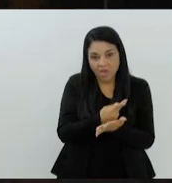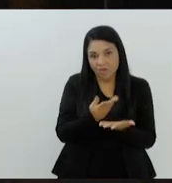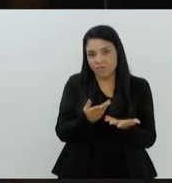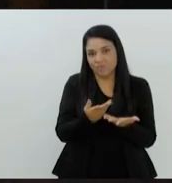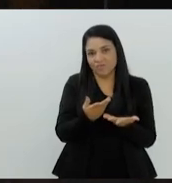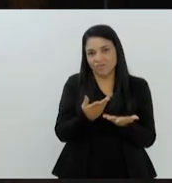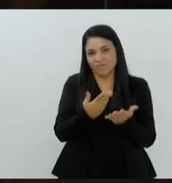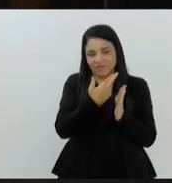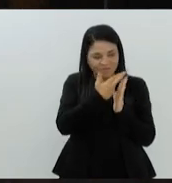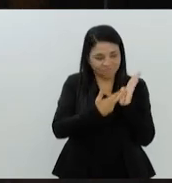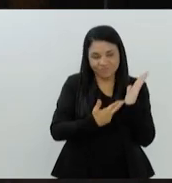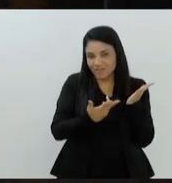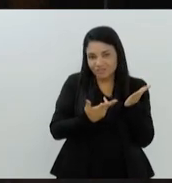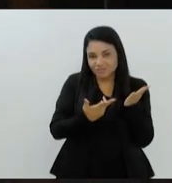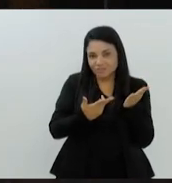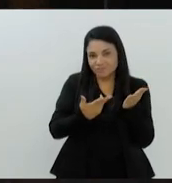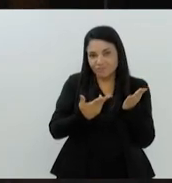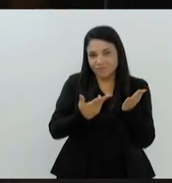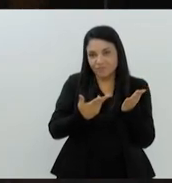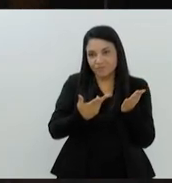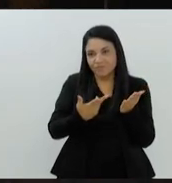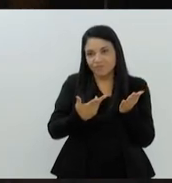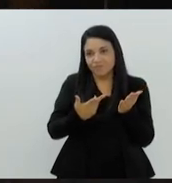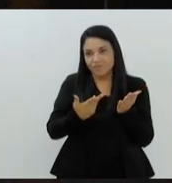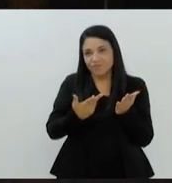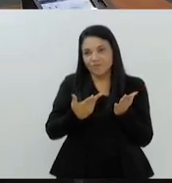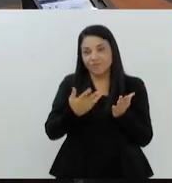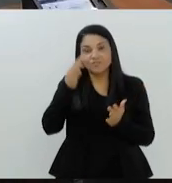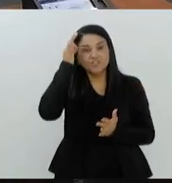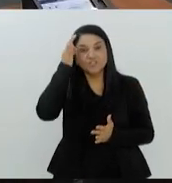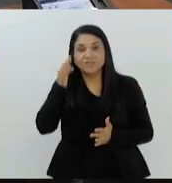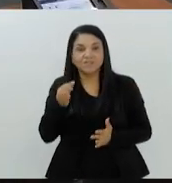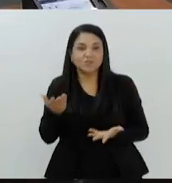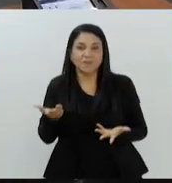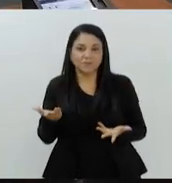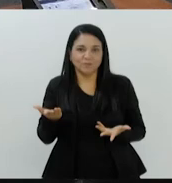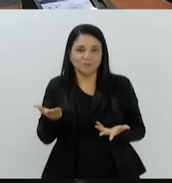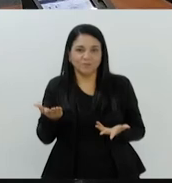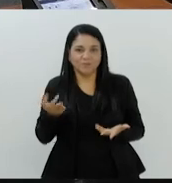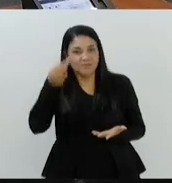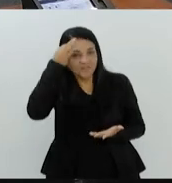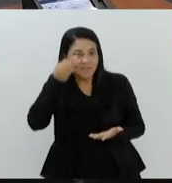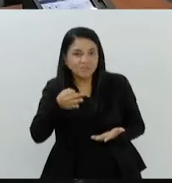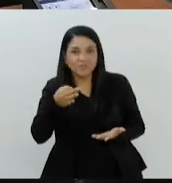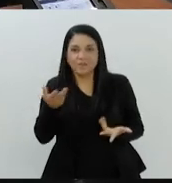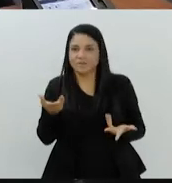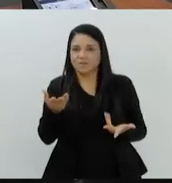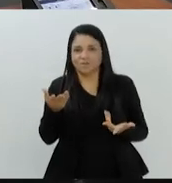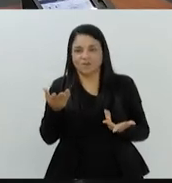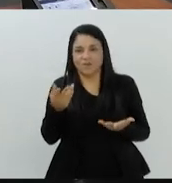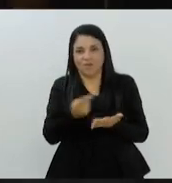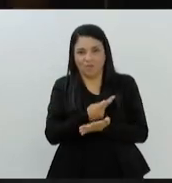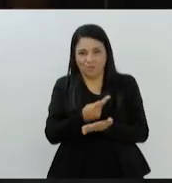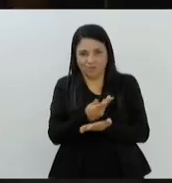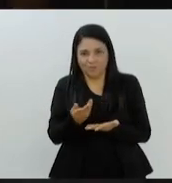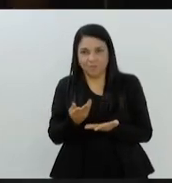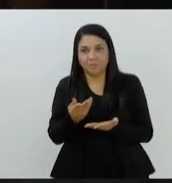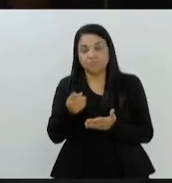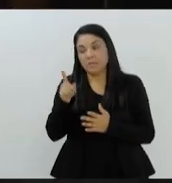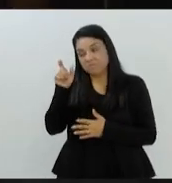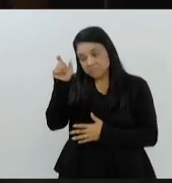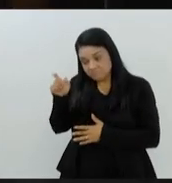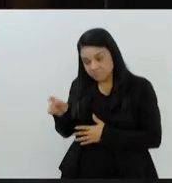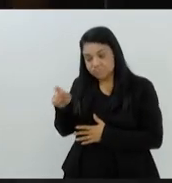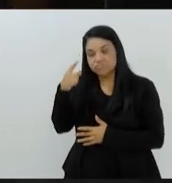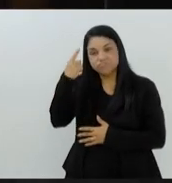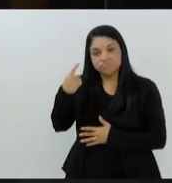Eu não vejo. Mas ela pode retirar a emenda, não pode? Não, ela pode retirar a